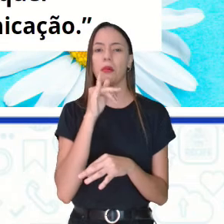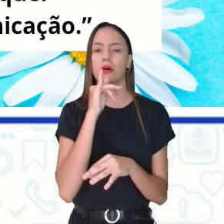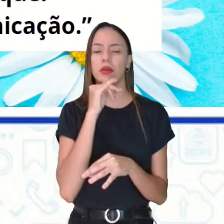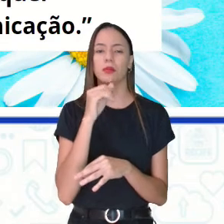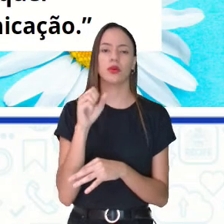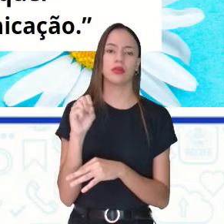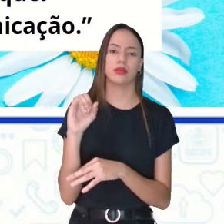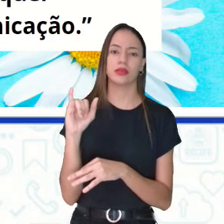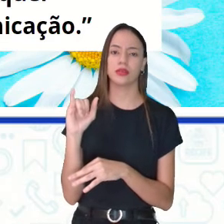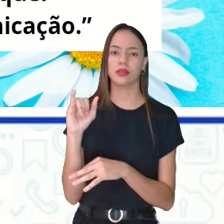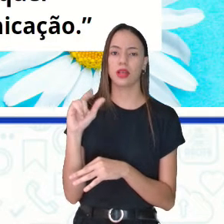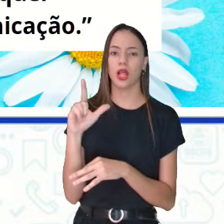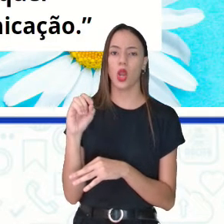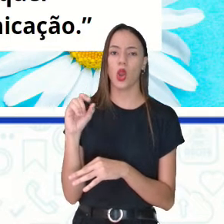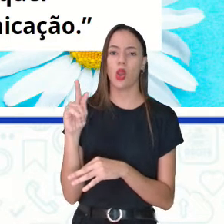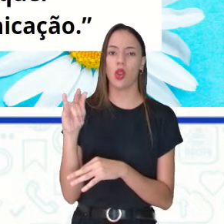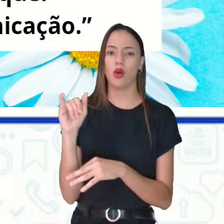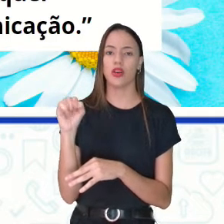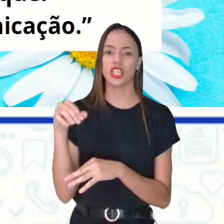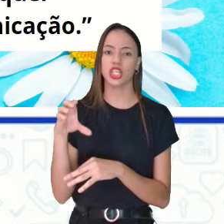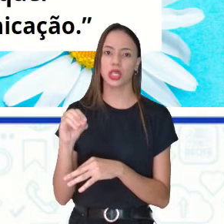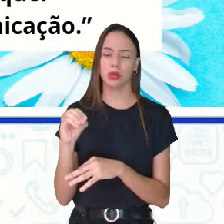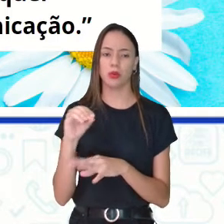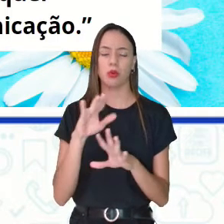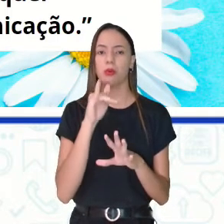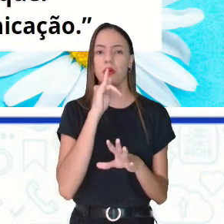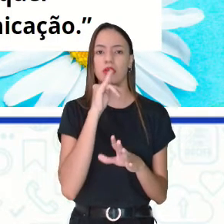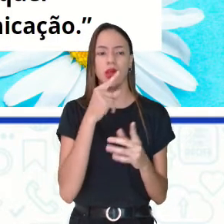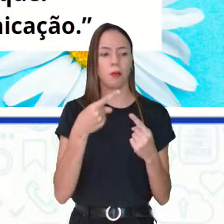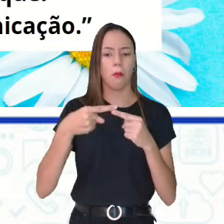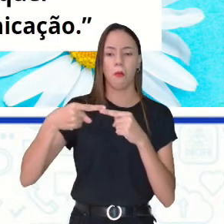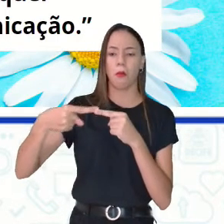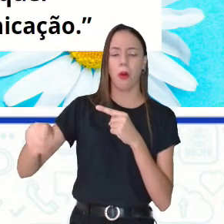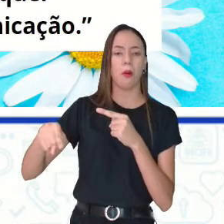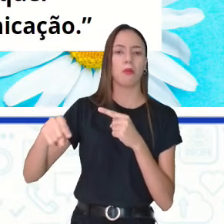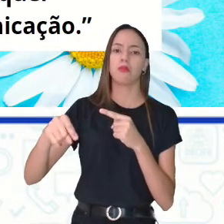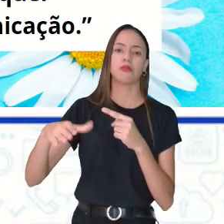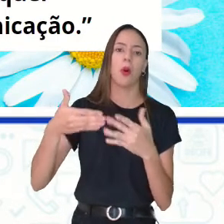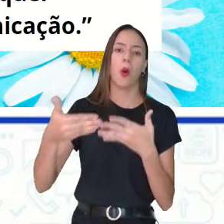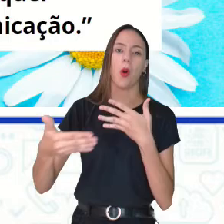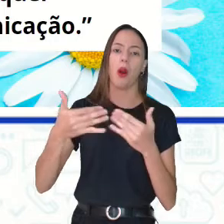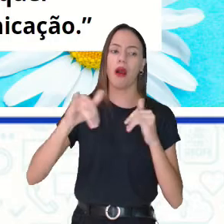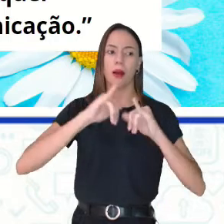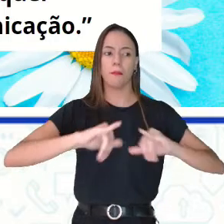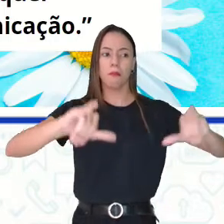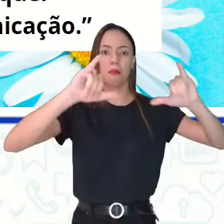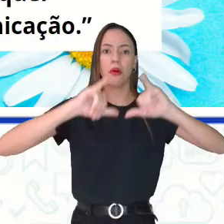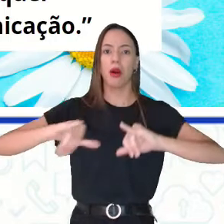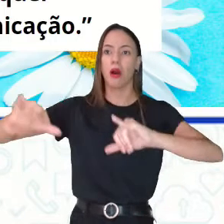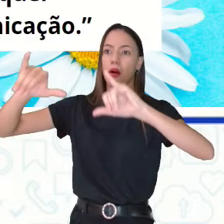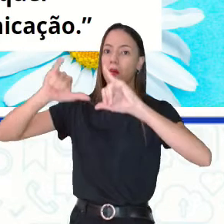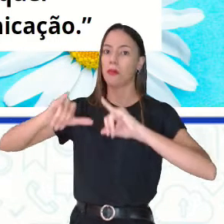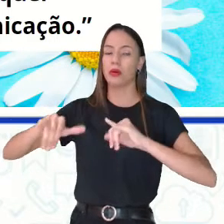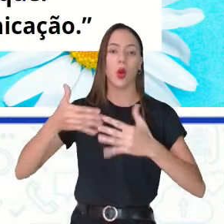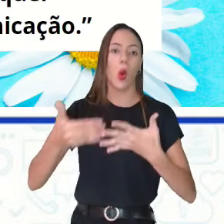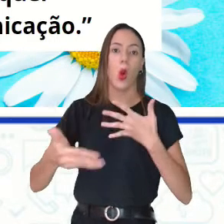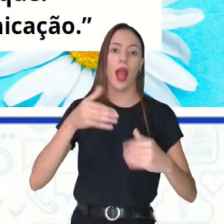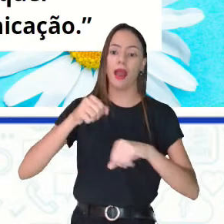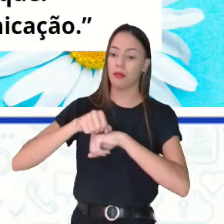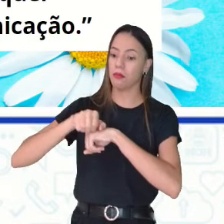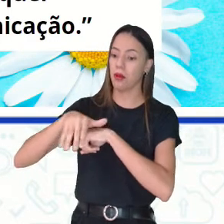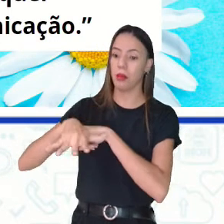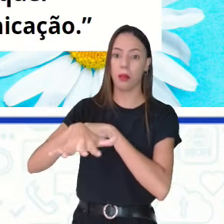silogismo. É mister que seja proibida quaisquer propaganda de cigarro em todos os meios de